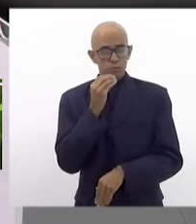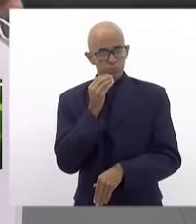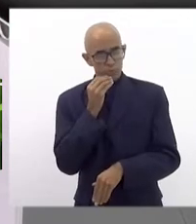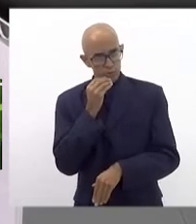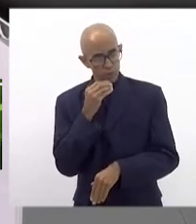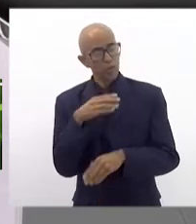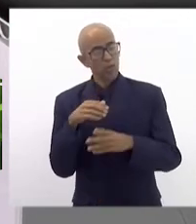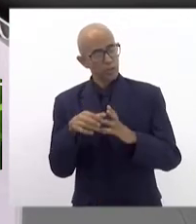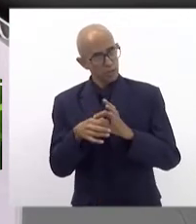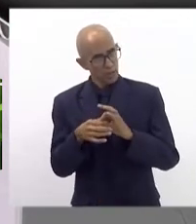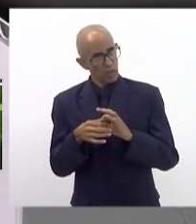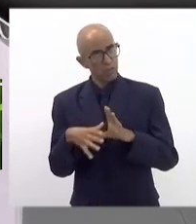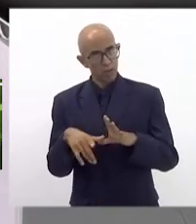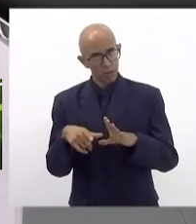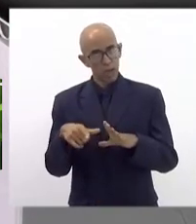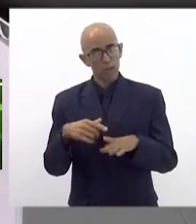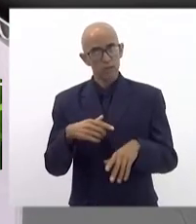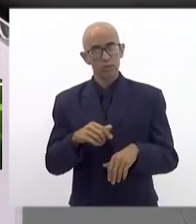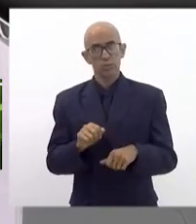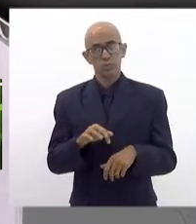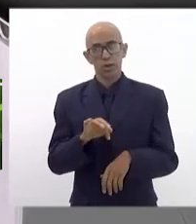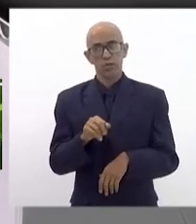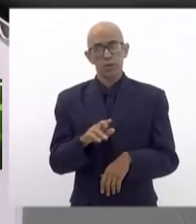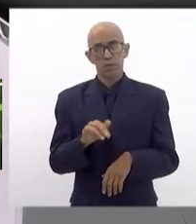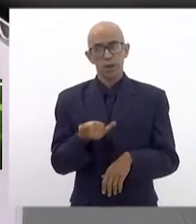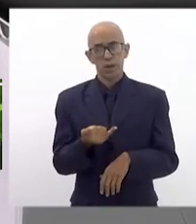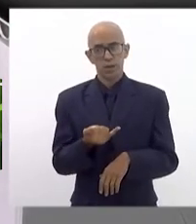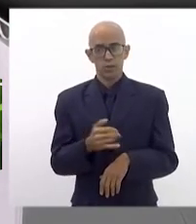abertura para a FAPERJ.